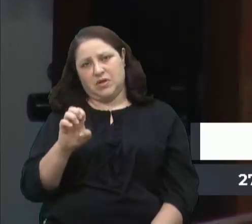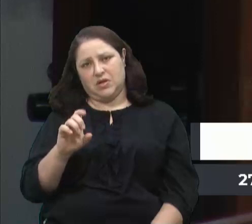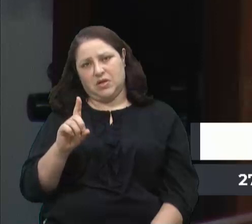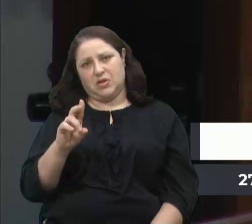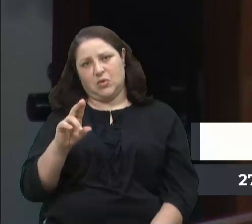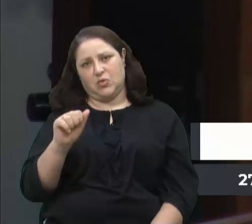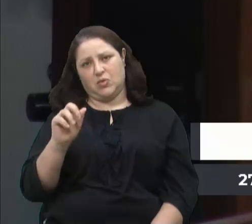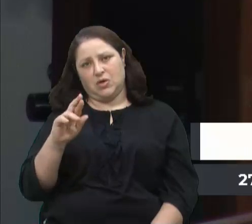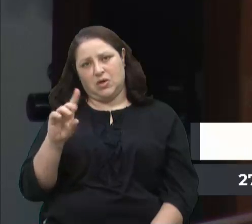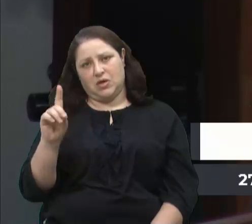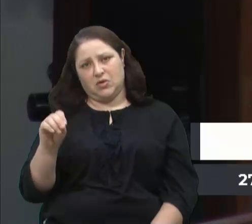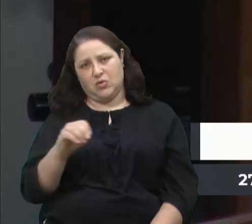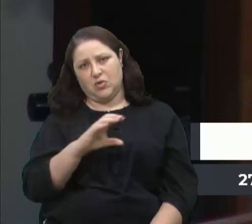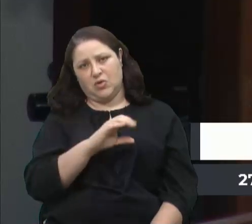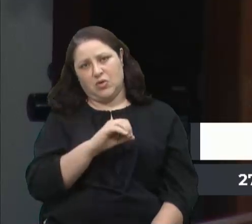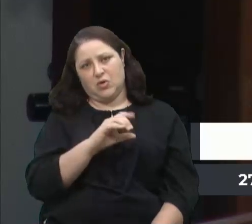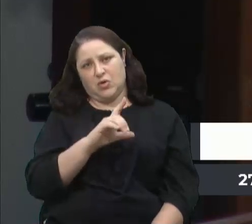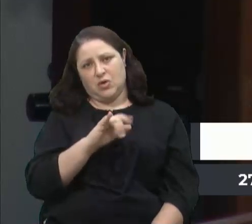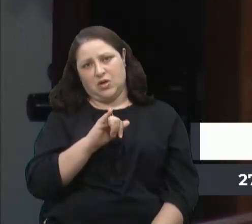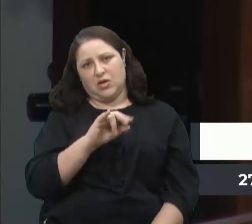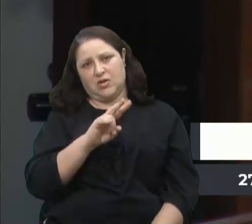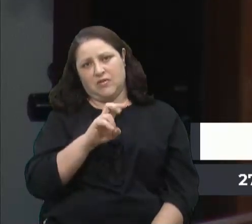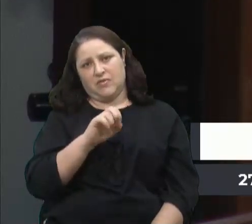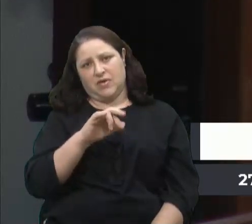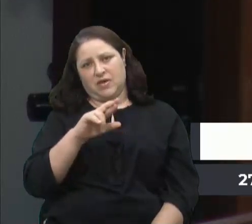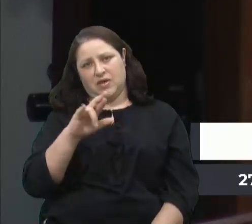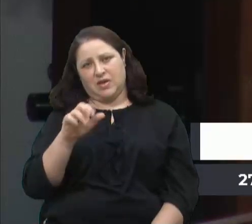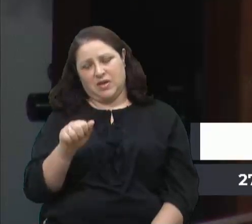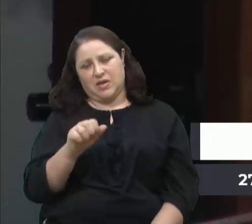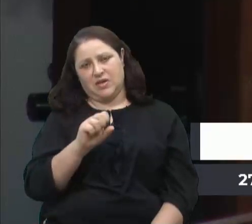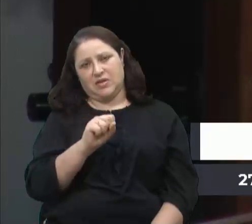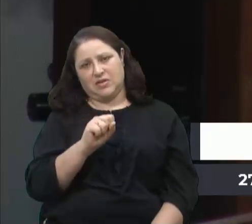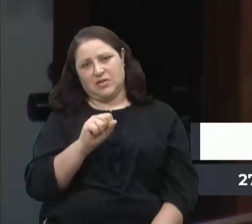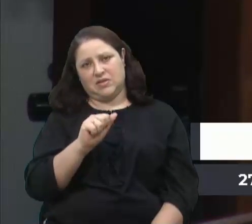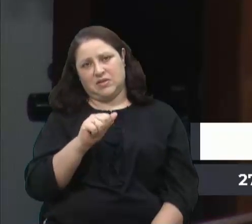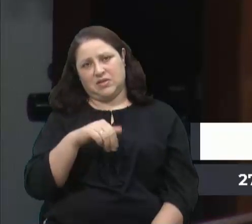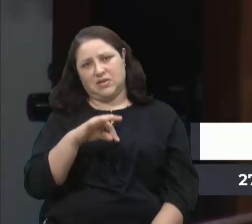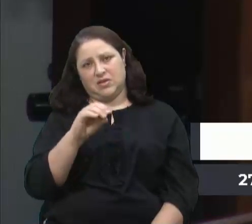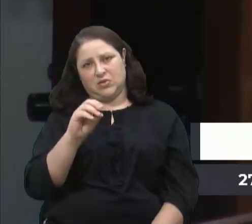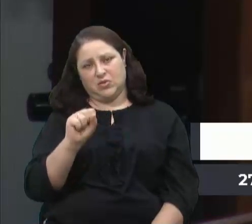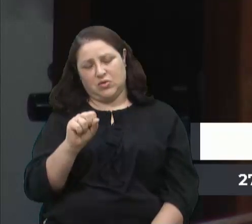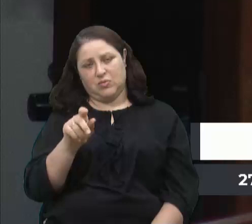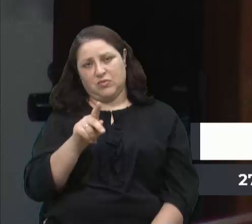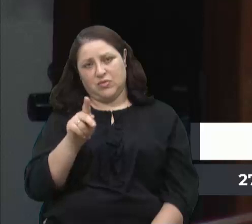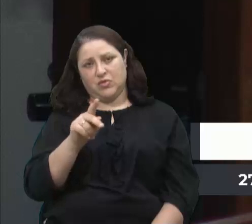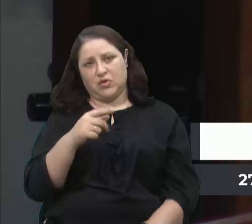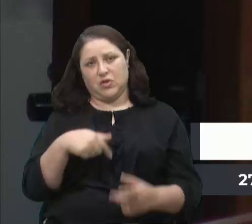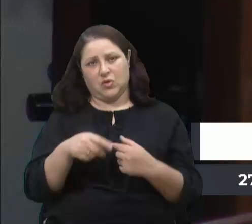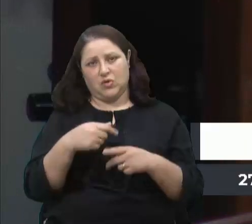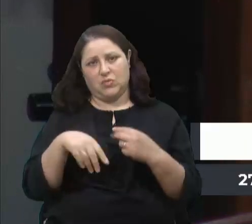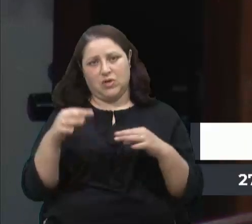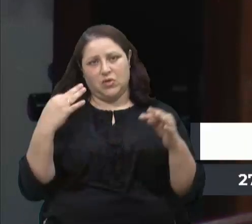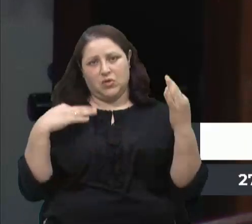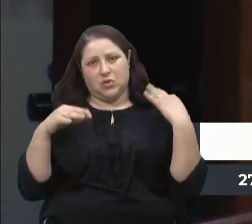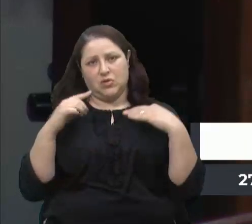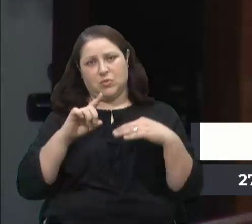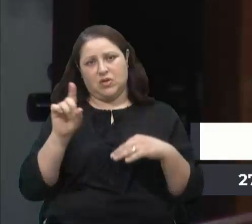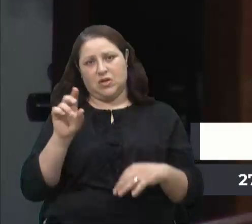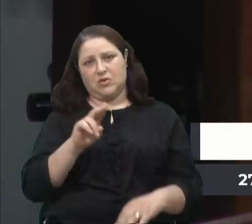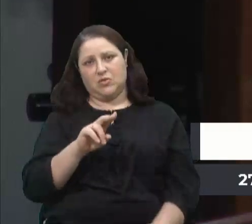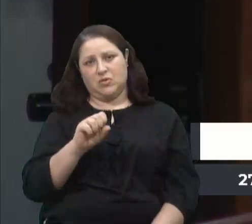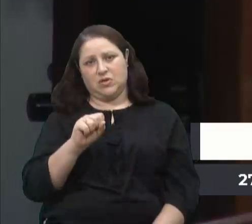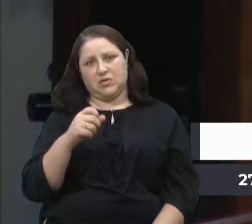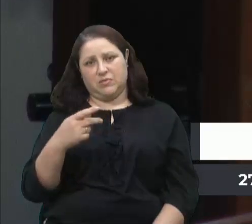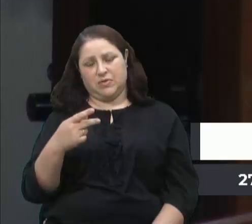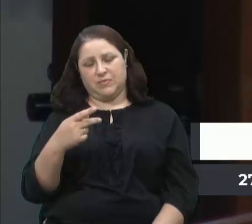de Economia e Administração do Turismo da USP, onde ele aponta que, resumindo aqui o artigo dele, depois quem